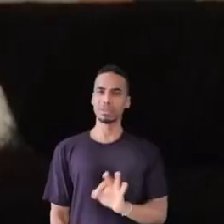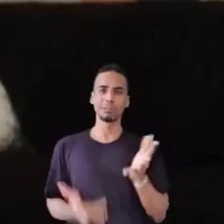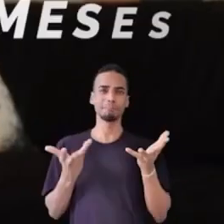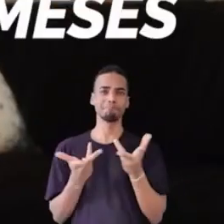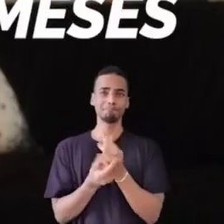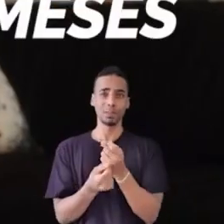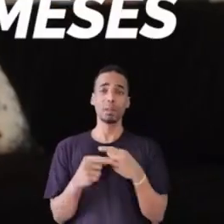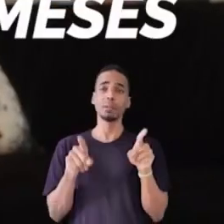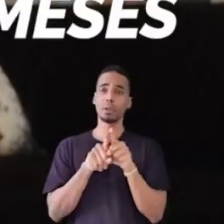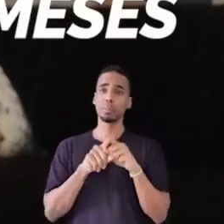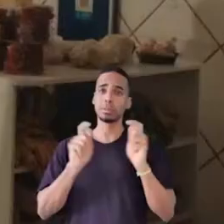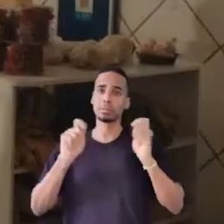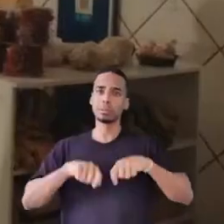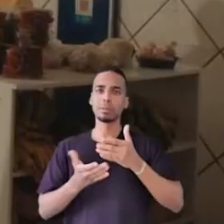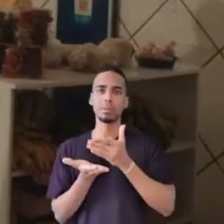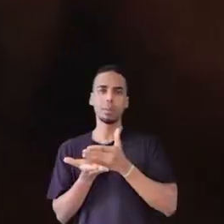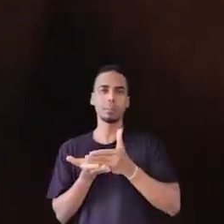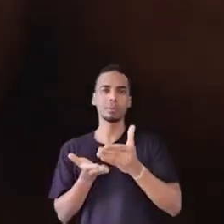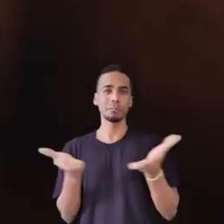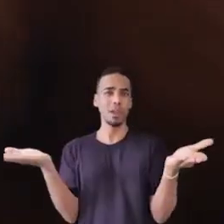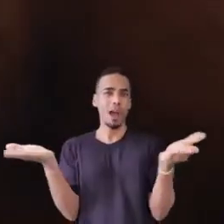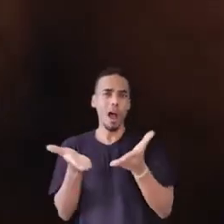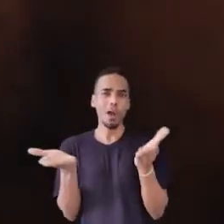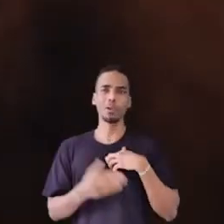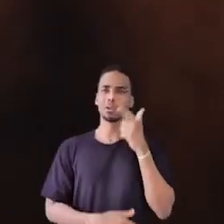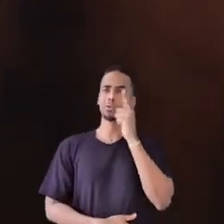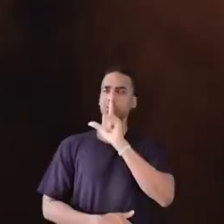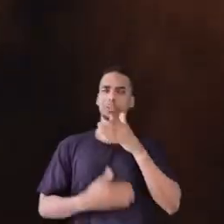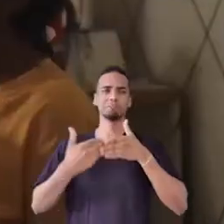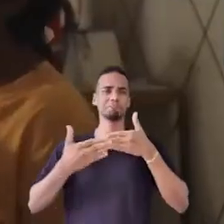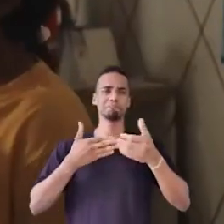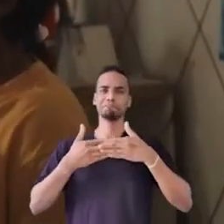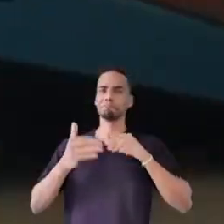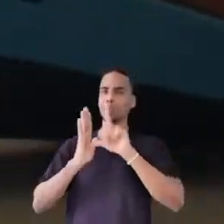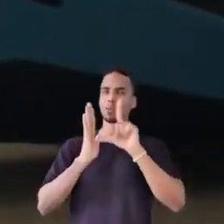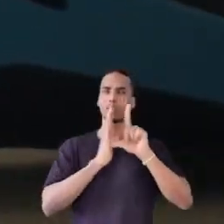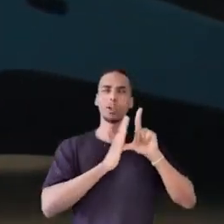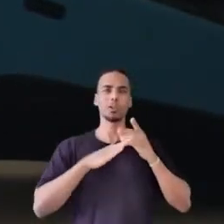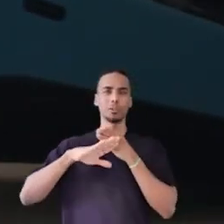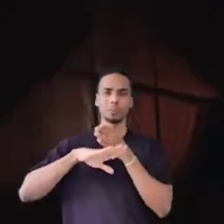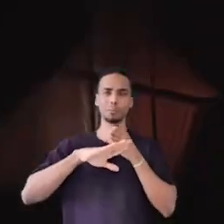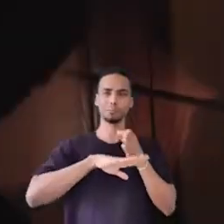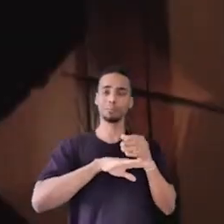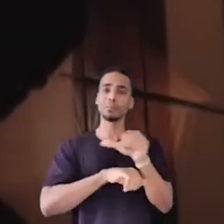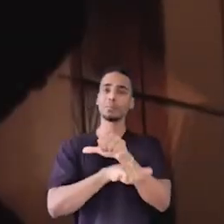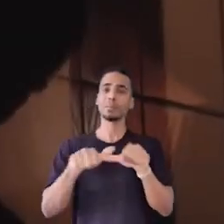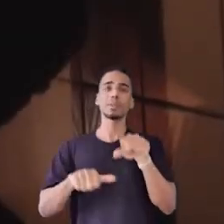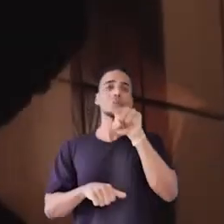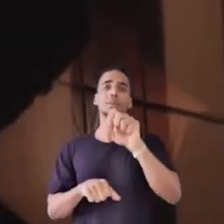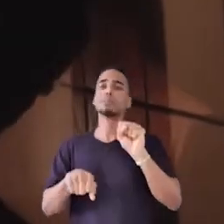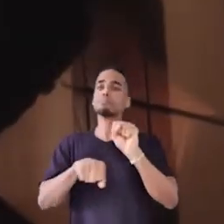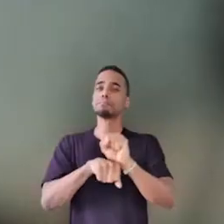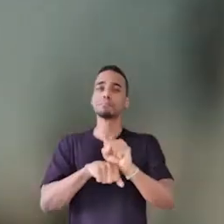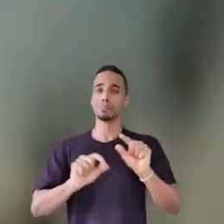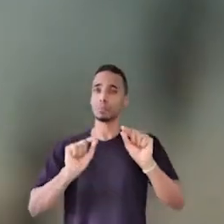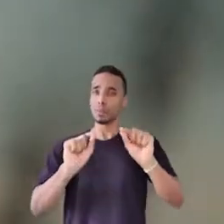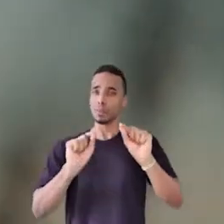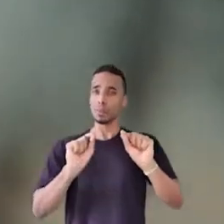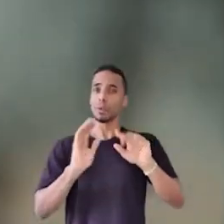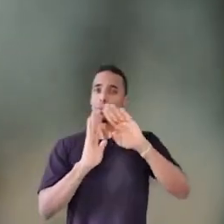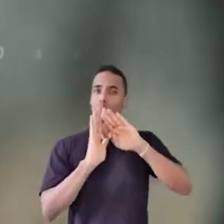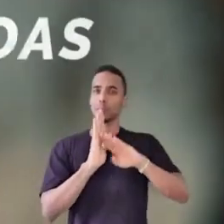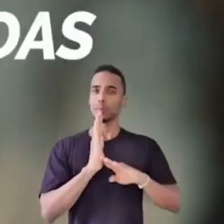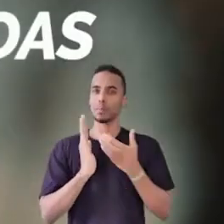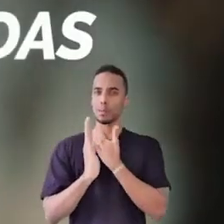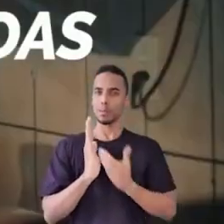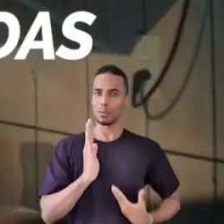surreal. Você também consegue parcelar. Agora consigo entrar em qualquer estabelecimento de cabeça erguida. E você, tá esperando o quê? Com o